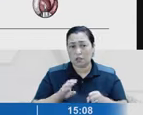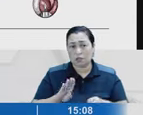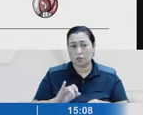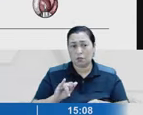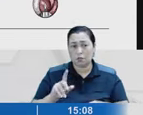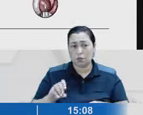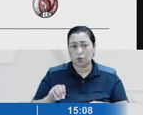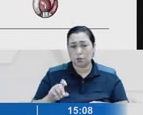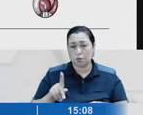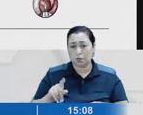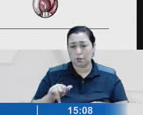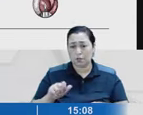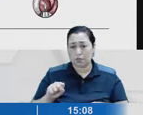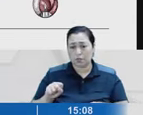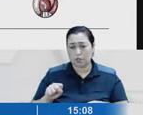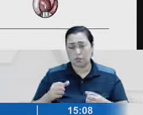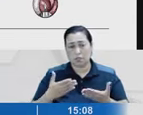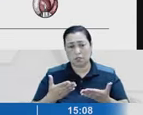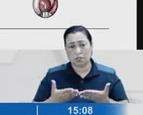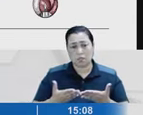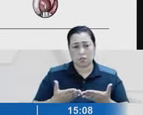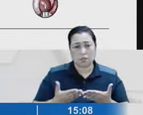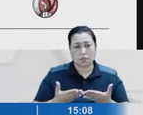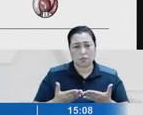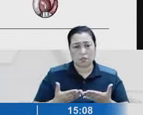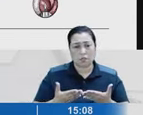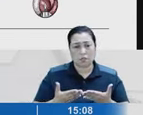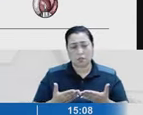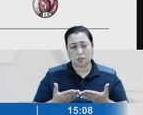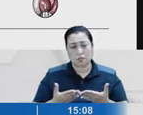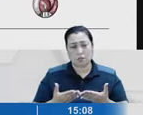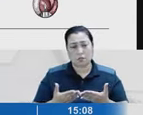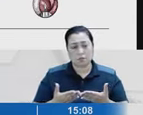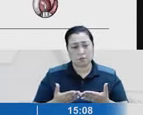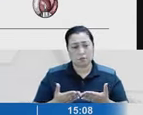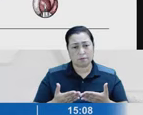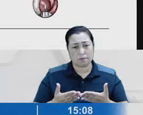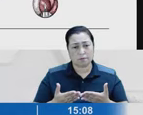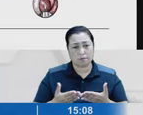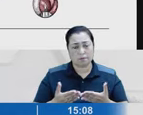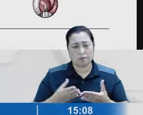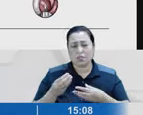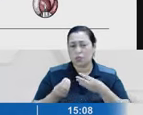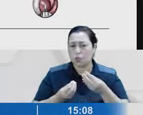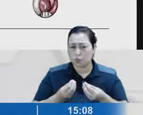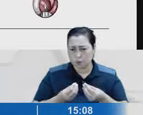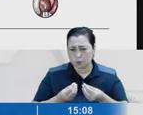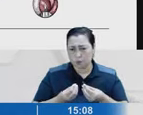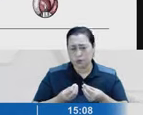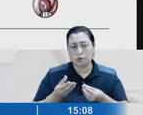fiz muitos diagnósticos com a retossigmoidoscopia rígida, né? Muito.